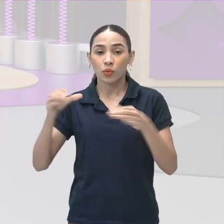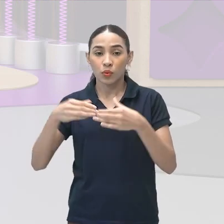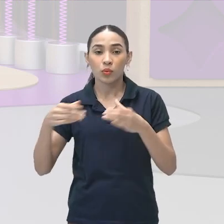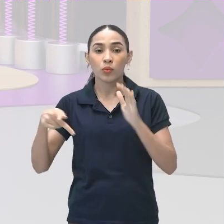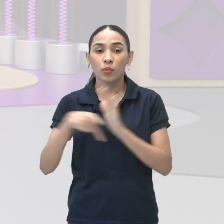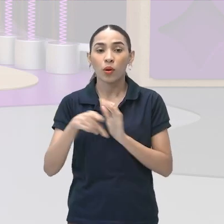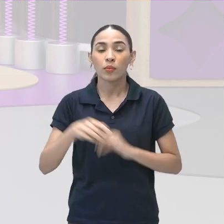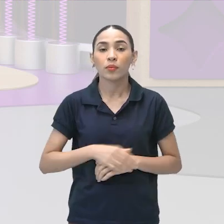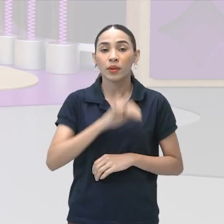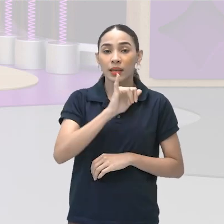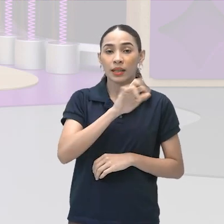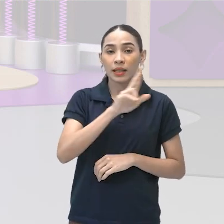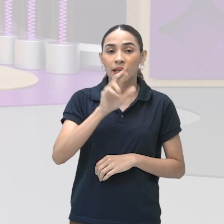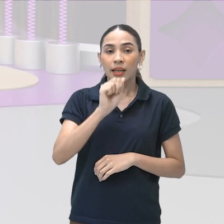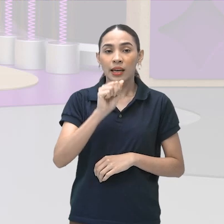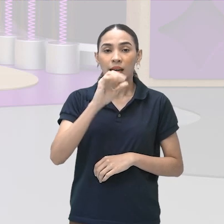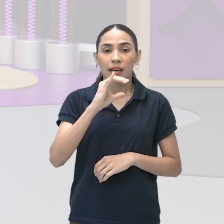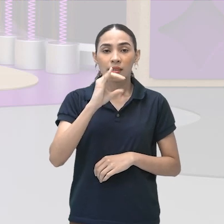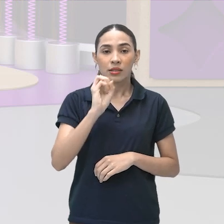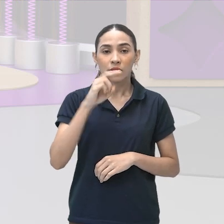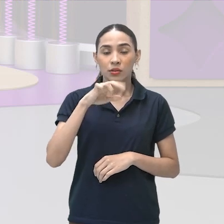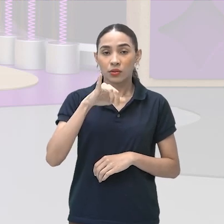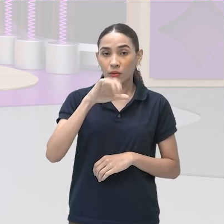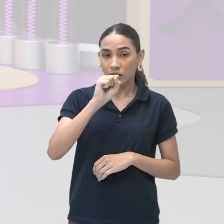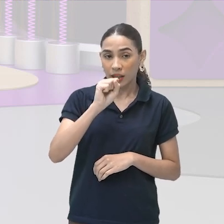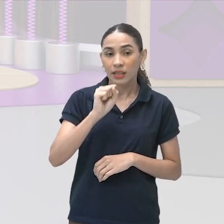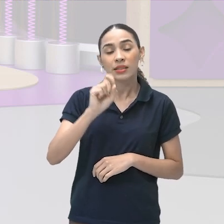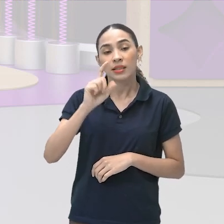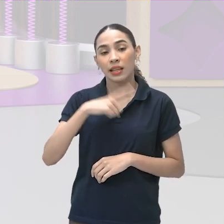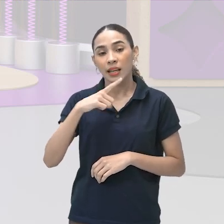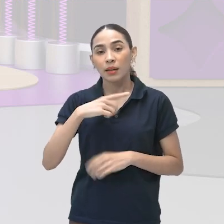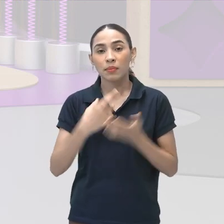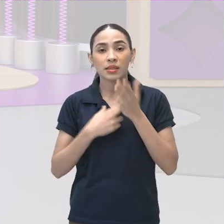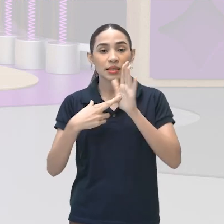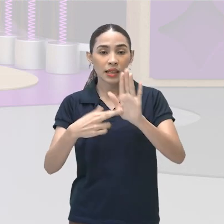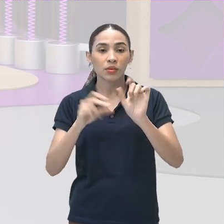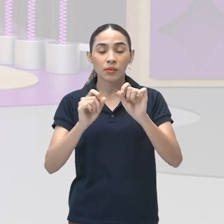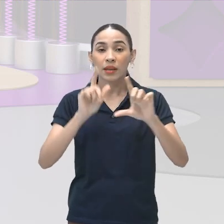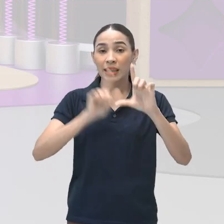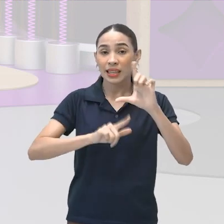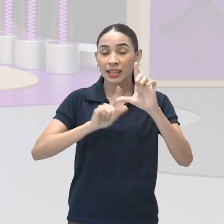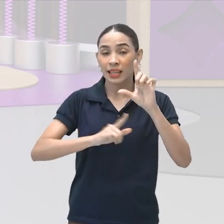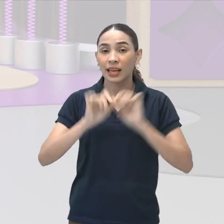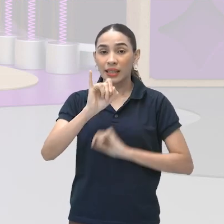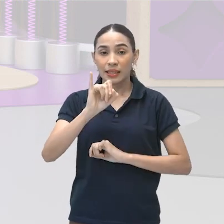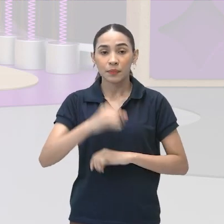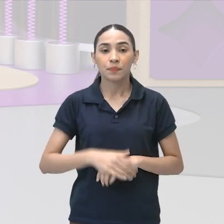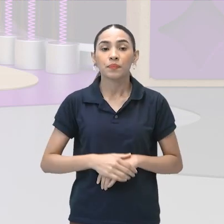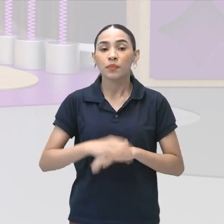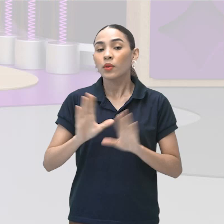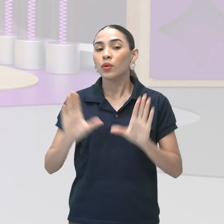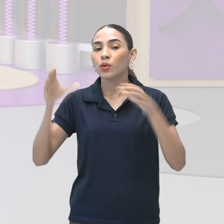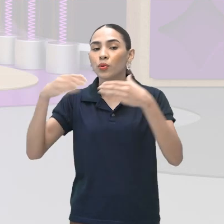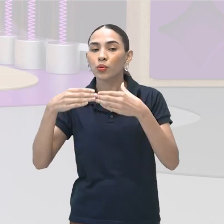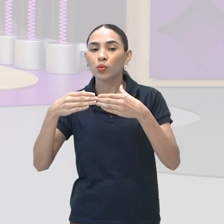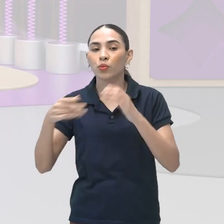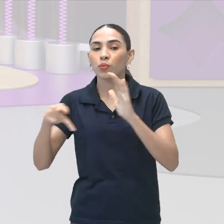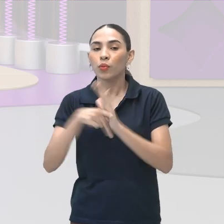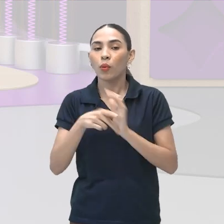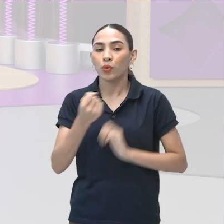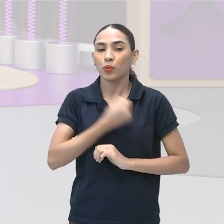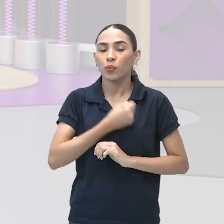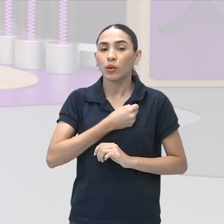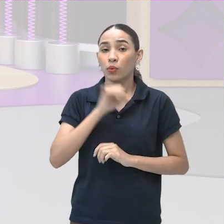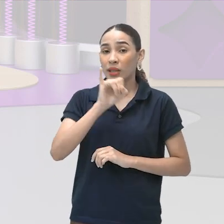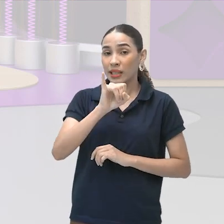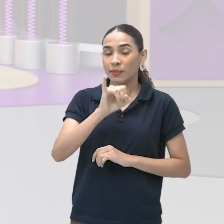números irracionais, né, que é representado pela letra I, e o conjunto dos números